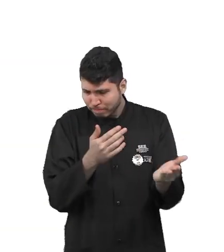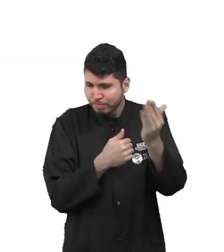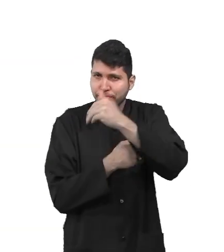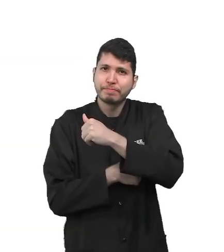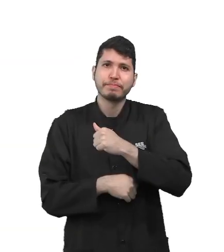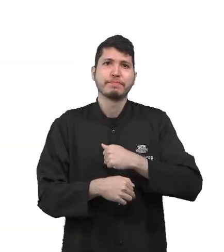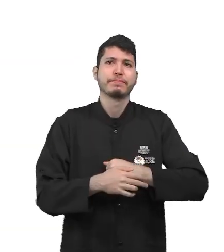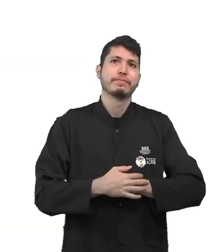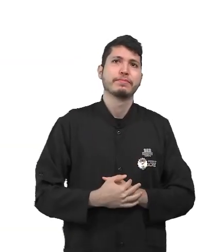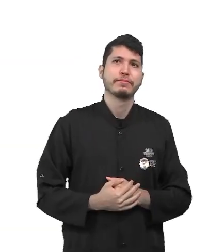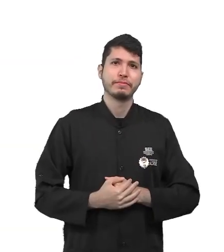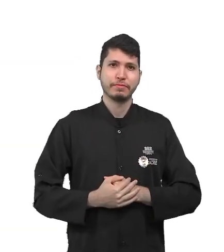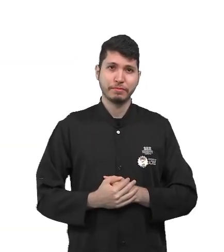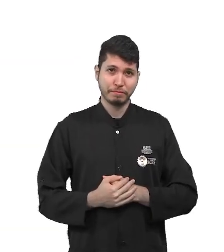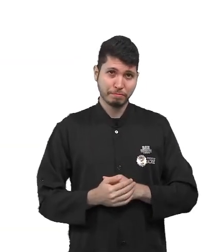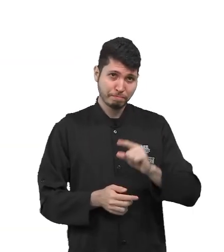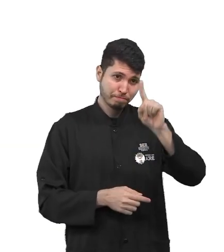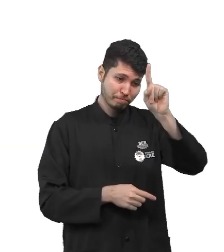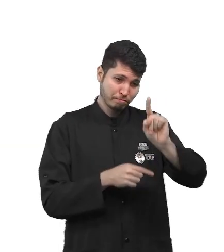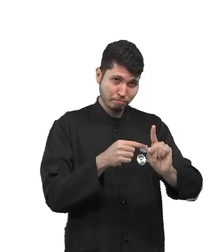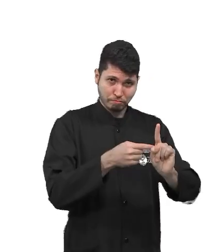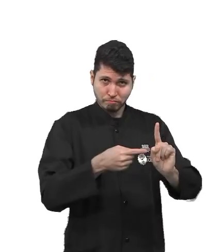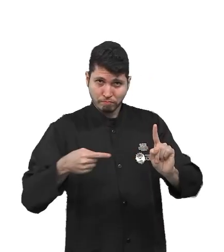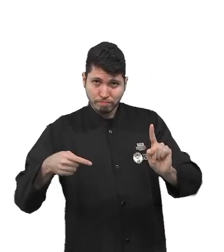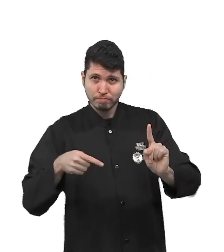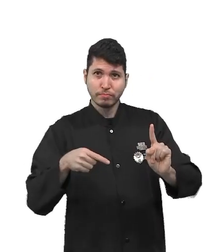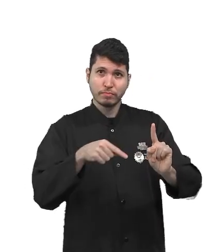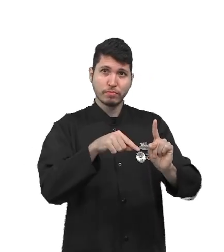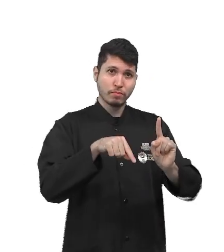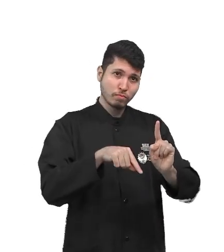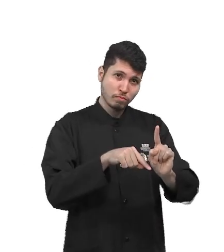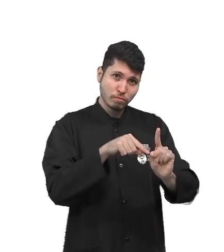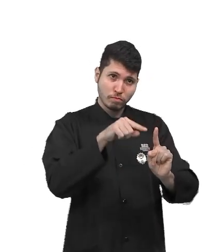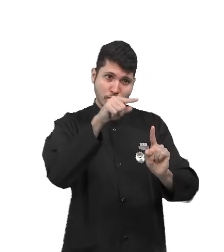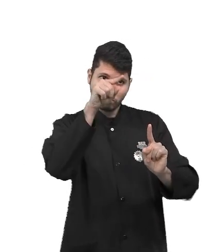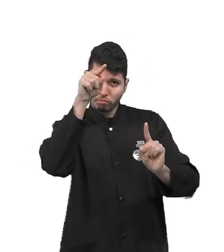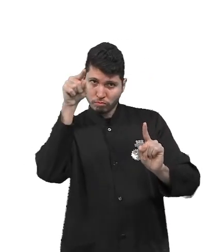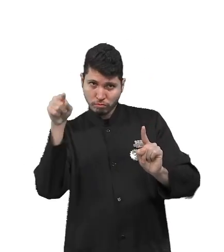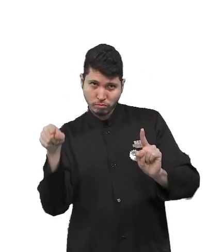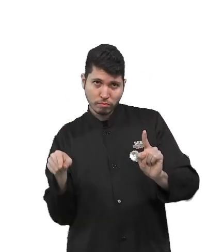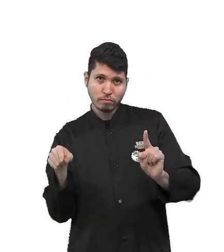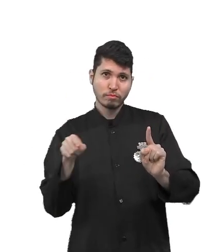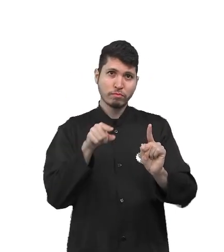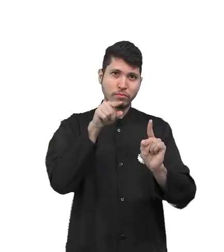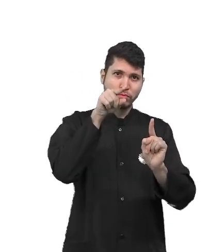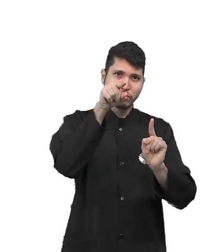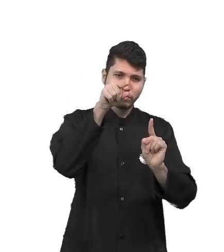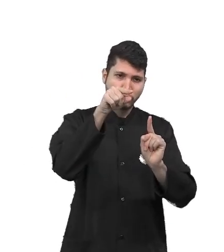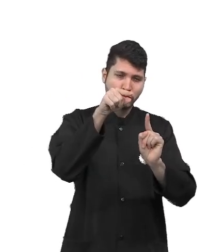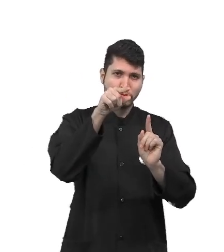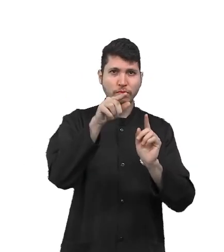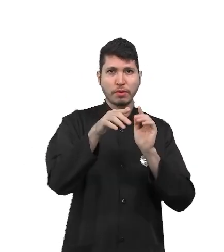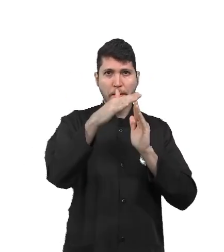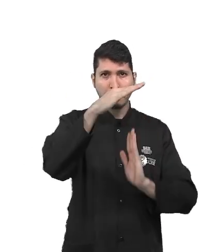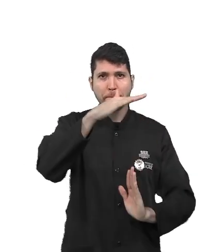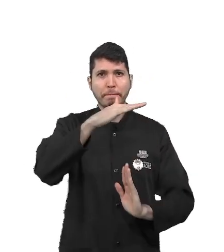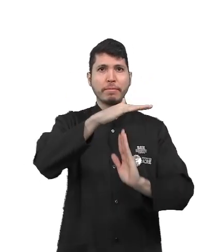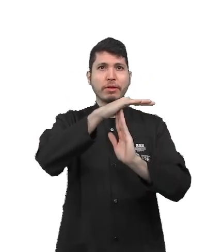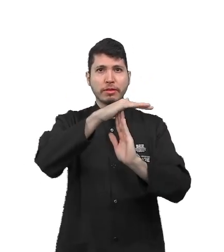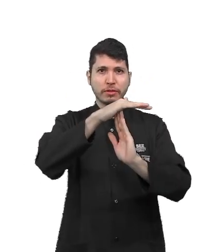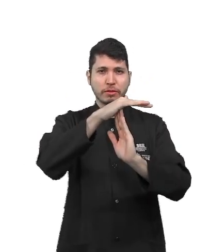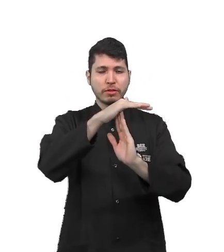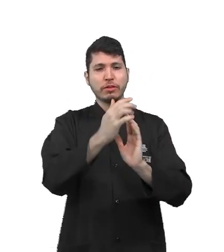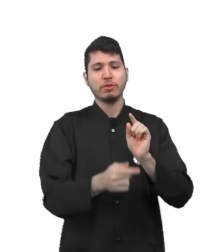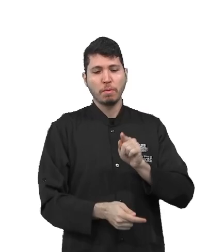por exemplo, a ideia do ponto de máximo. Queridos, uma das coisas mais cobradas em função polinomial, que é a ideia do ponto de máximo e ponto